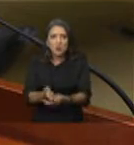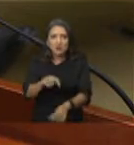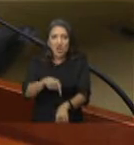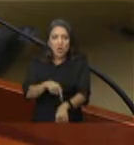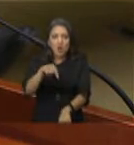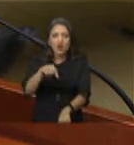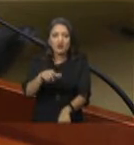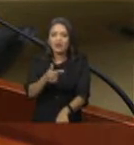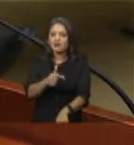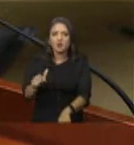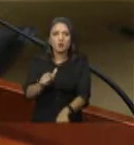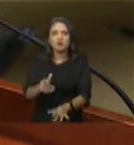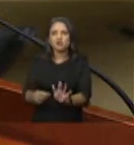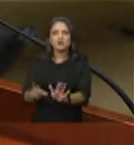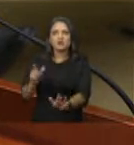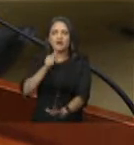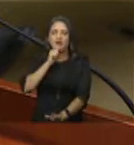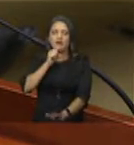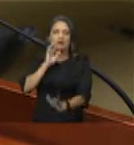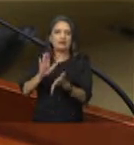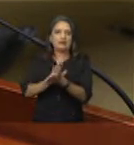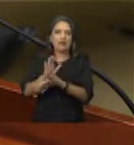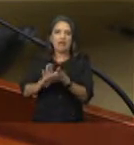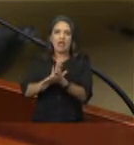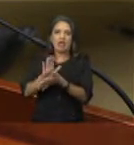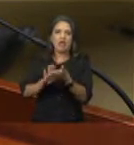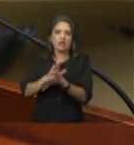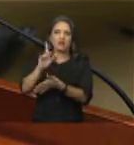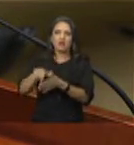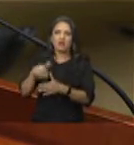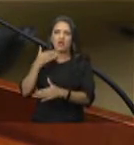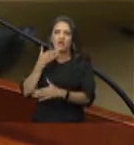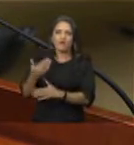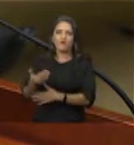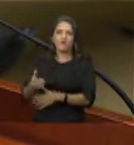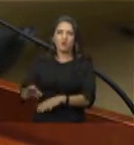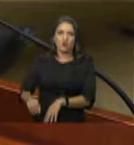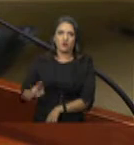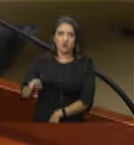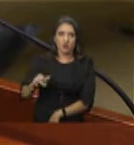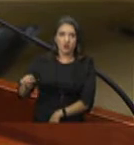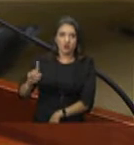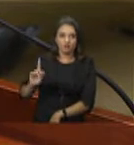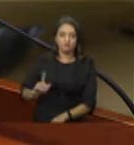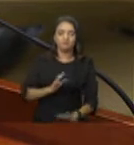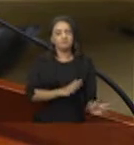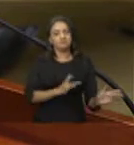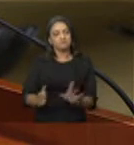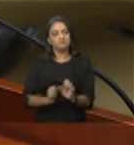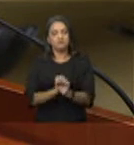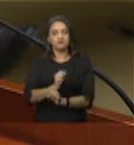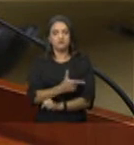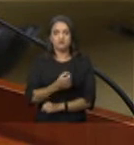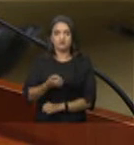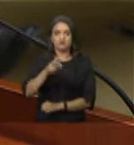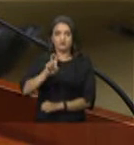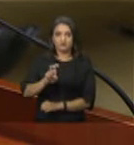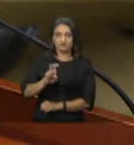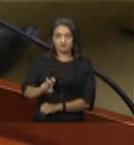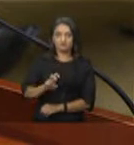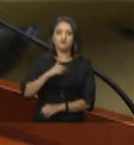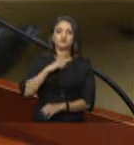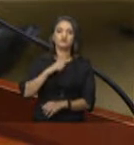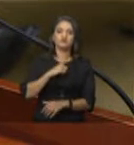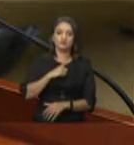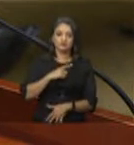inexistia precedente favorável à União em 2015 no Agravo regimental 2 2